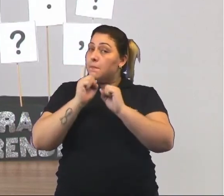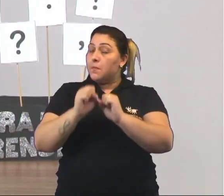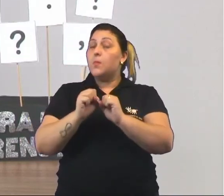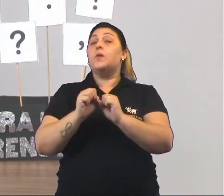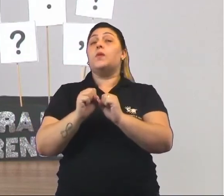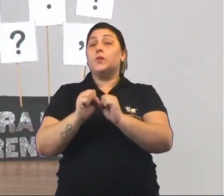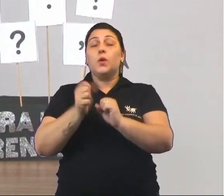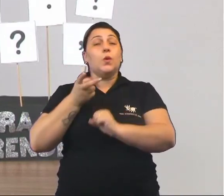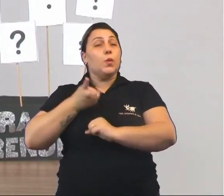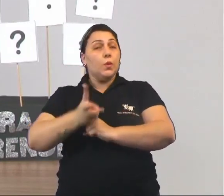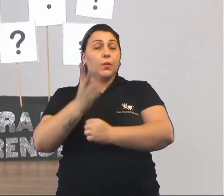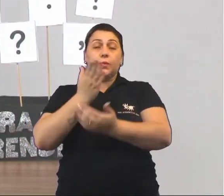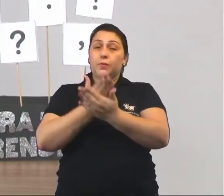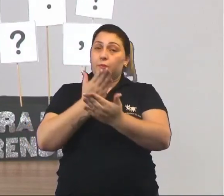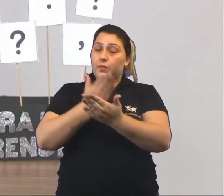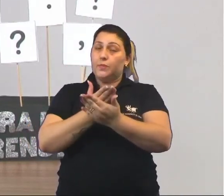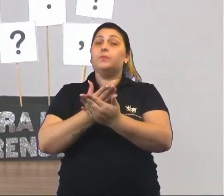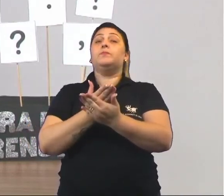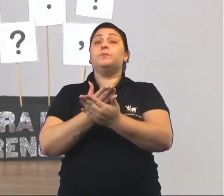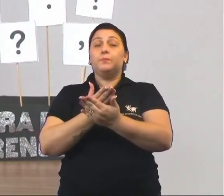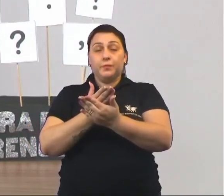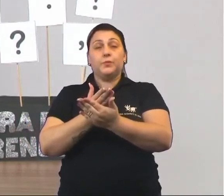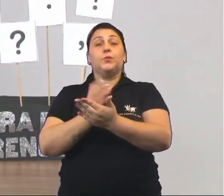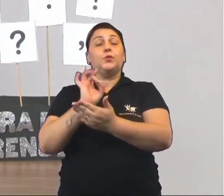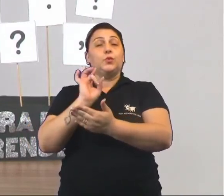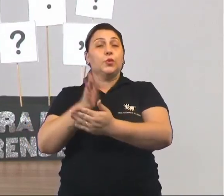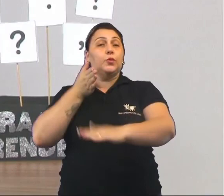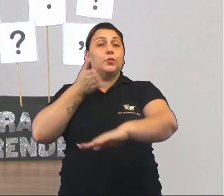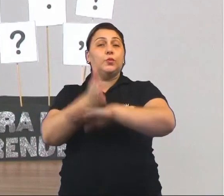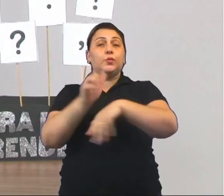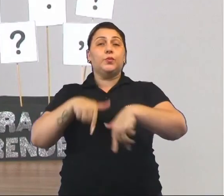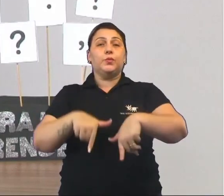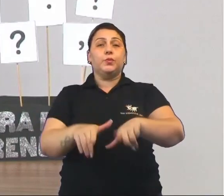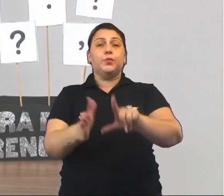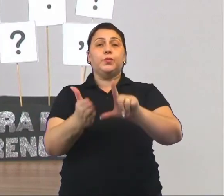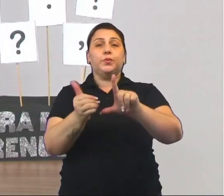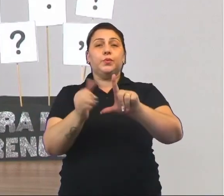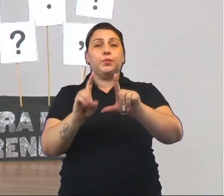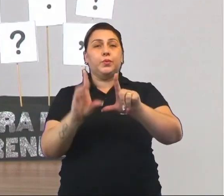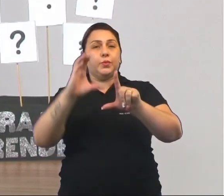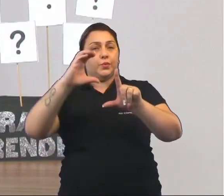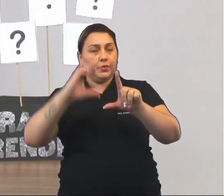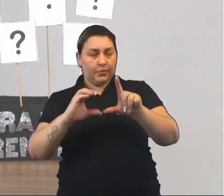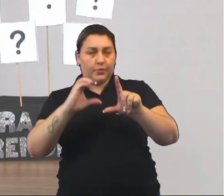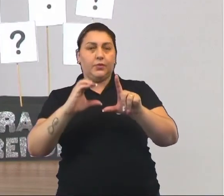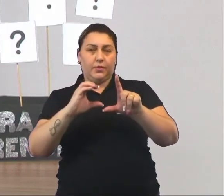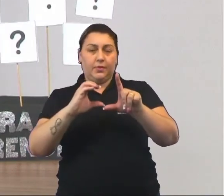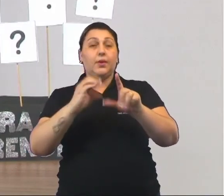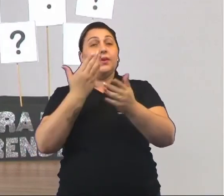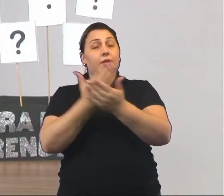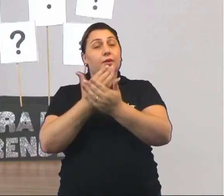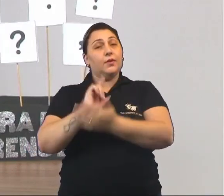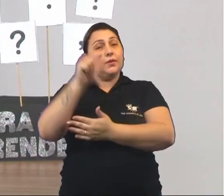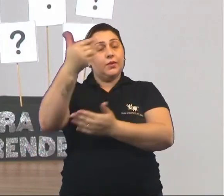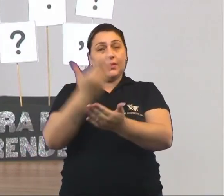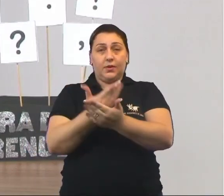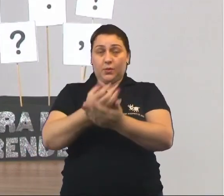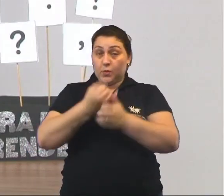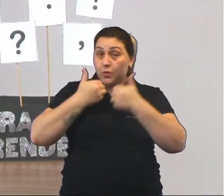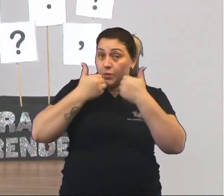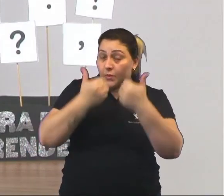e deve continuar estudando. Para isso, é só você acessar a nossa plataforma Eduque para essa e outras